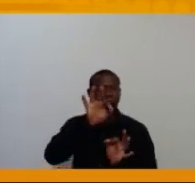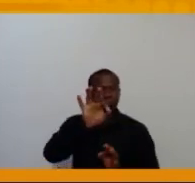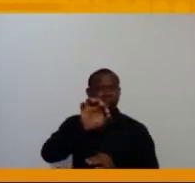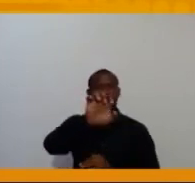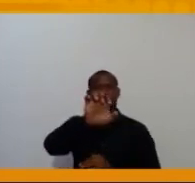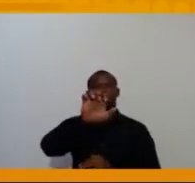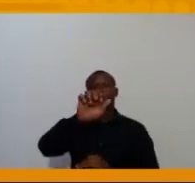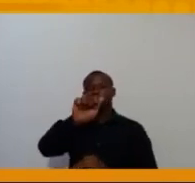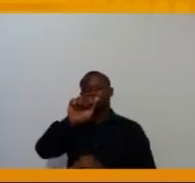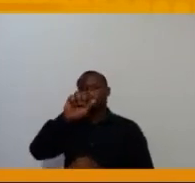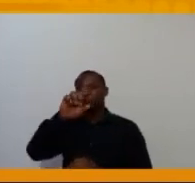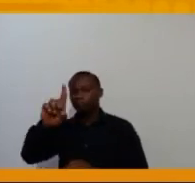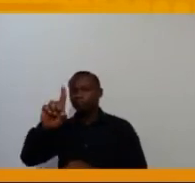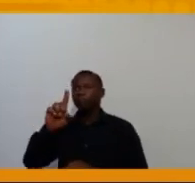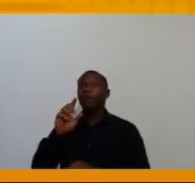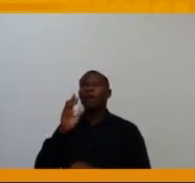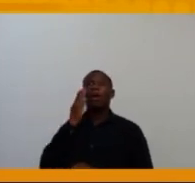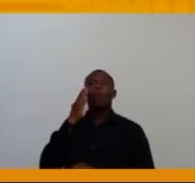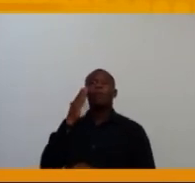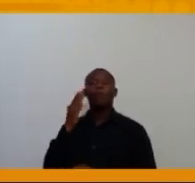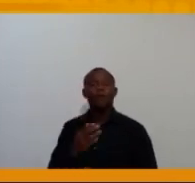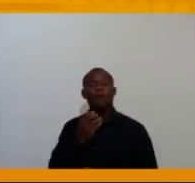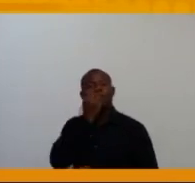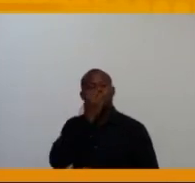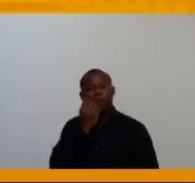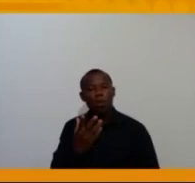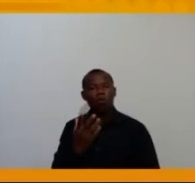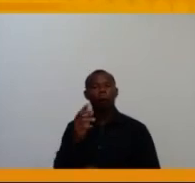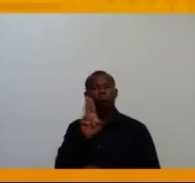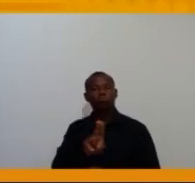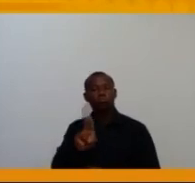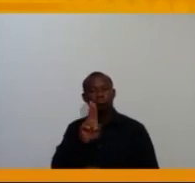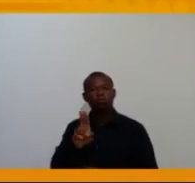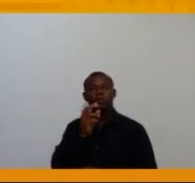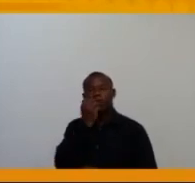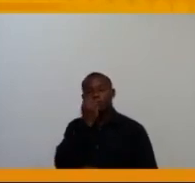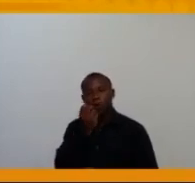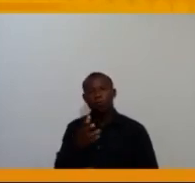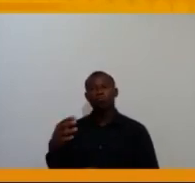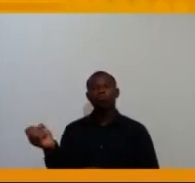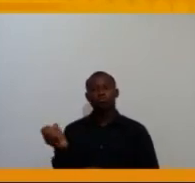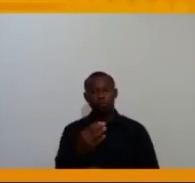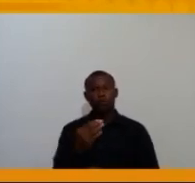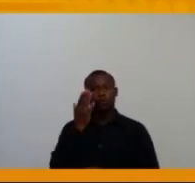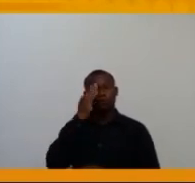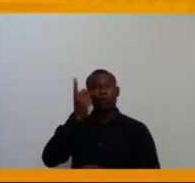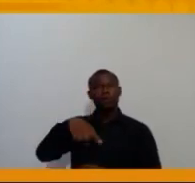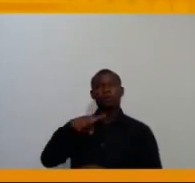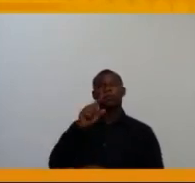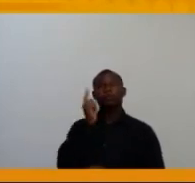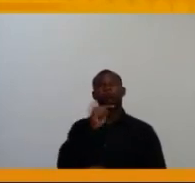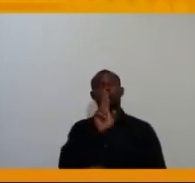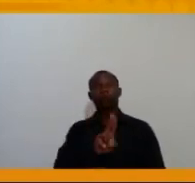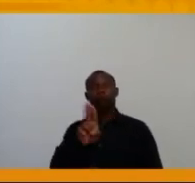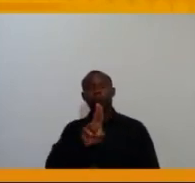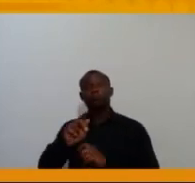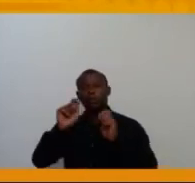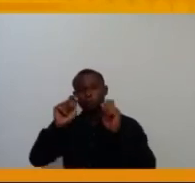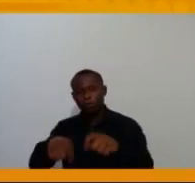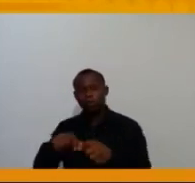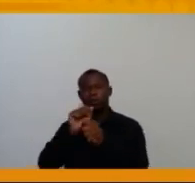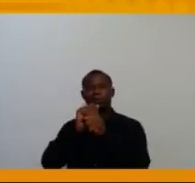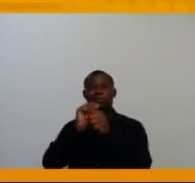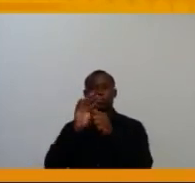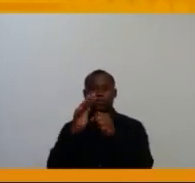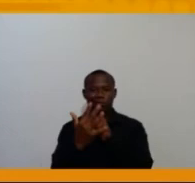mostrou muito bem sucedida. Uhum. Isso é um modelo novo que apareceu agora nesse contexto da pandemia. Foram 1.200.000.